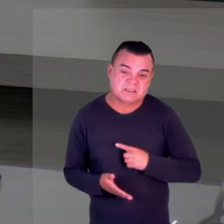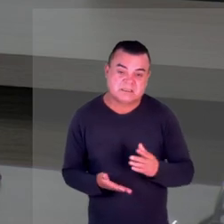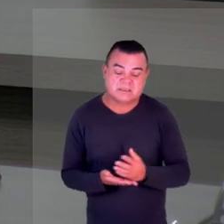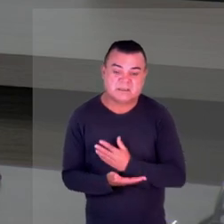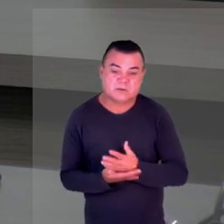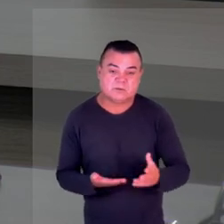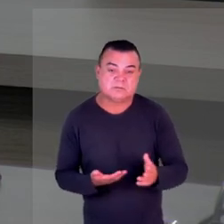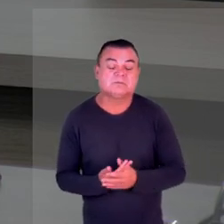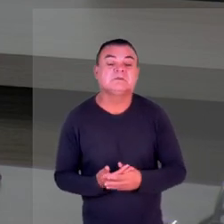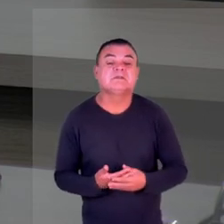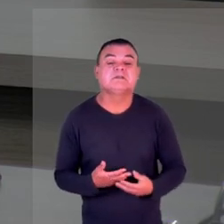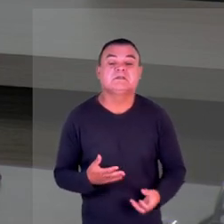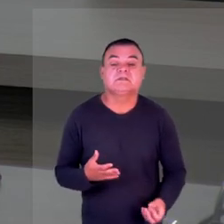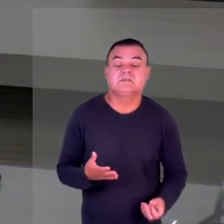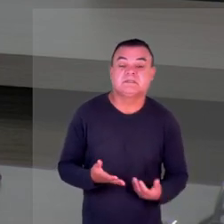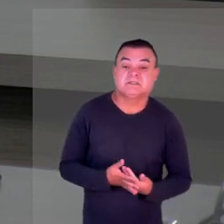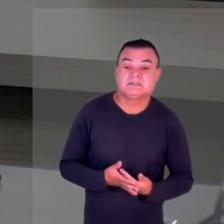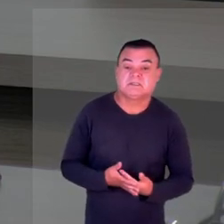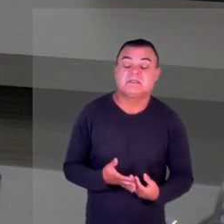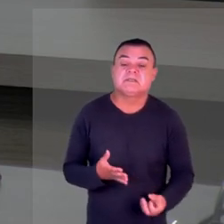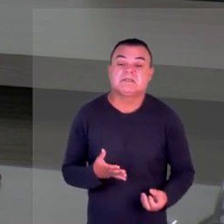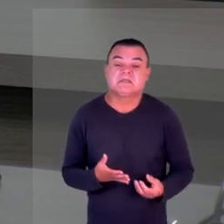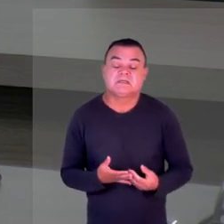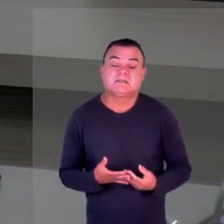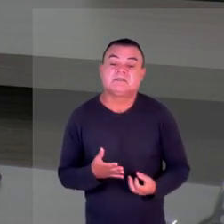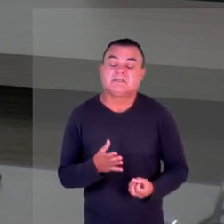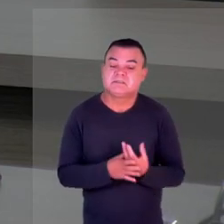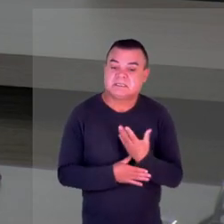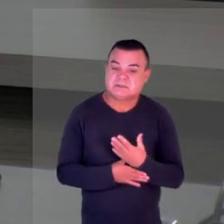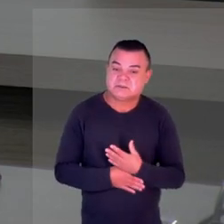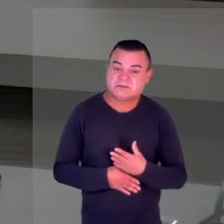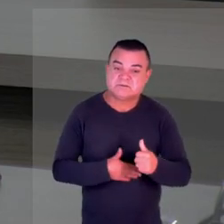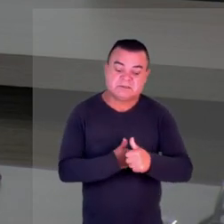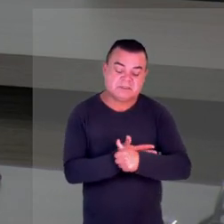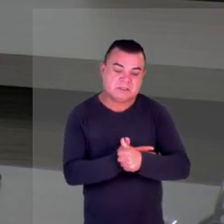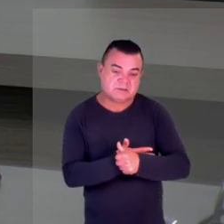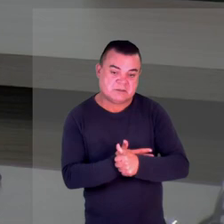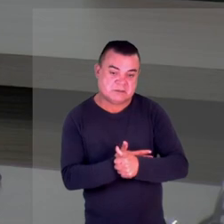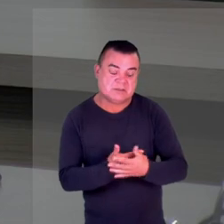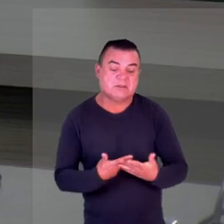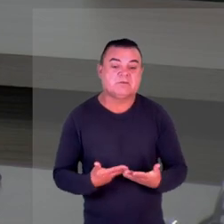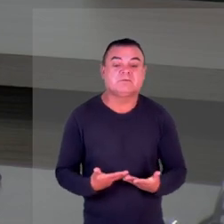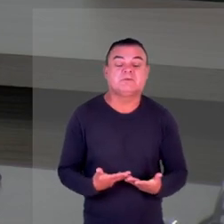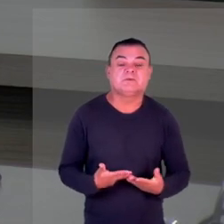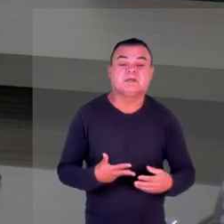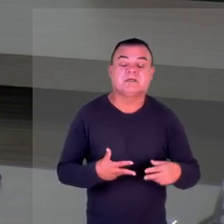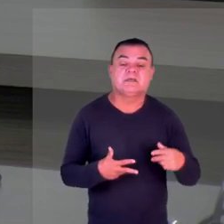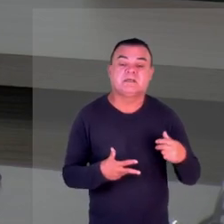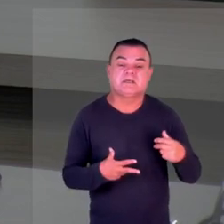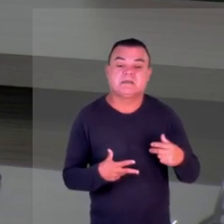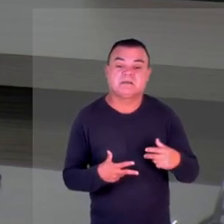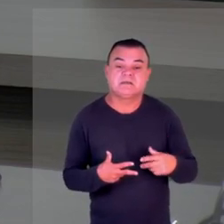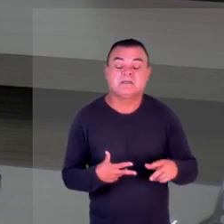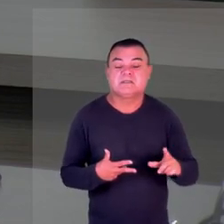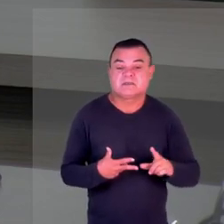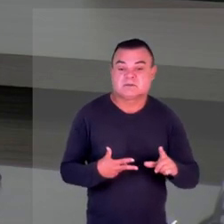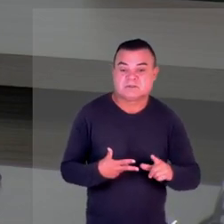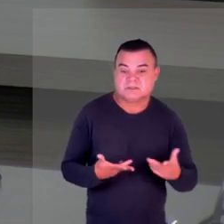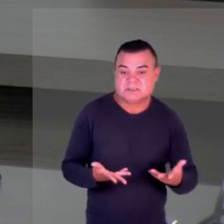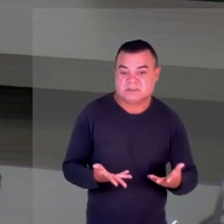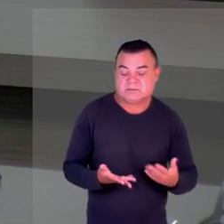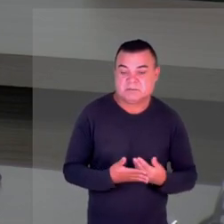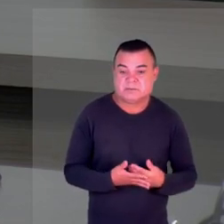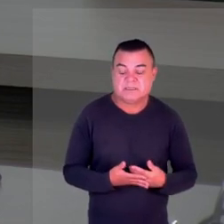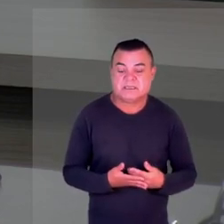também Federal para para tentar frear pelo menos né Eh esse essa aprovação diária de